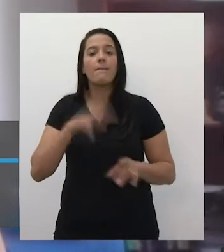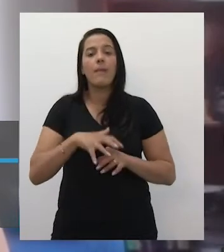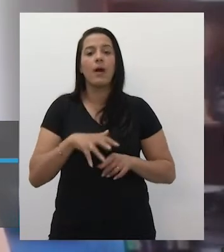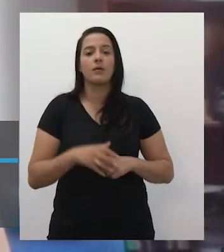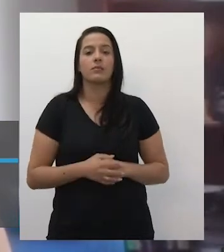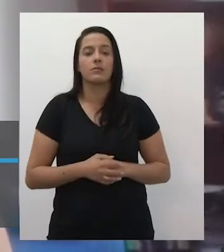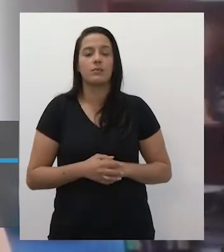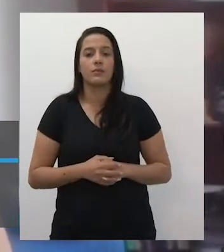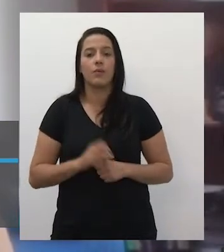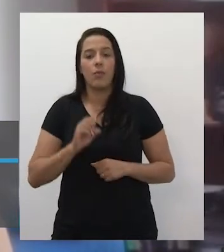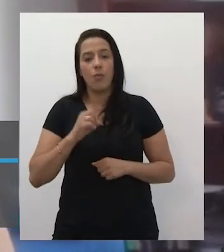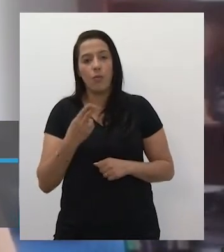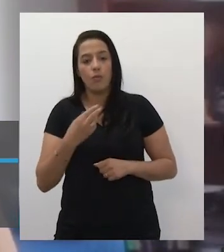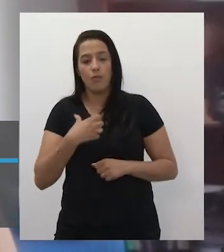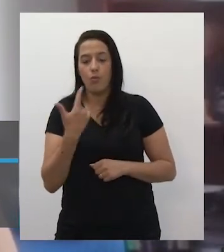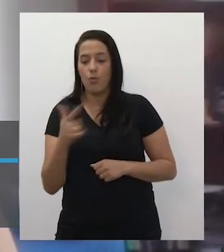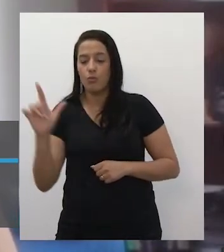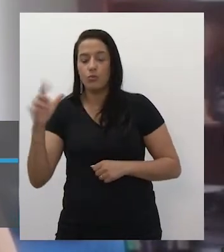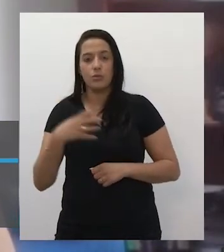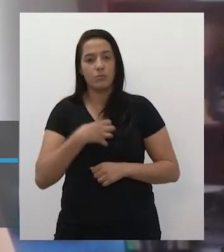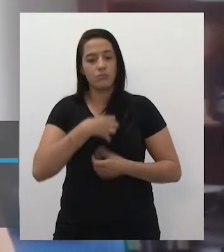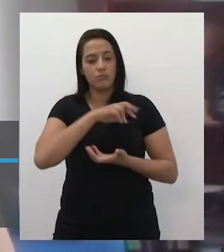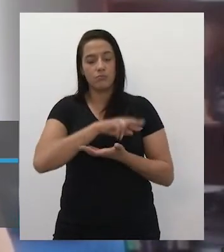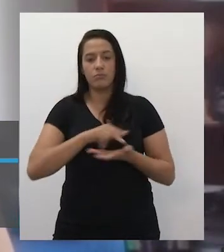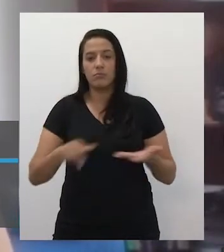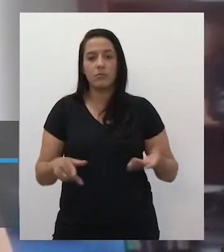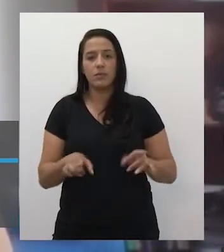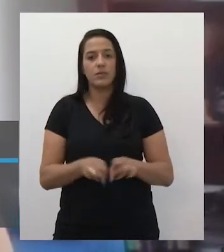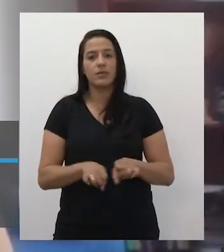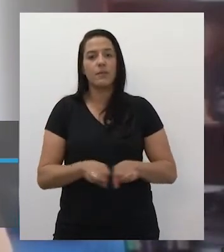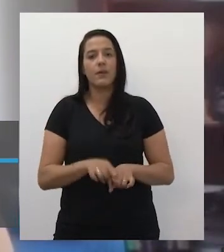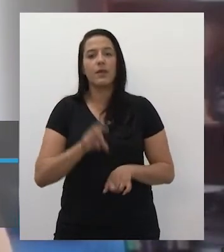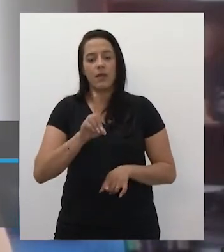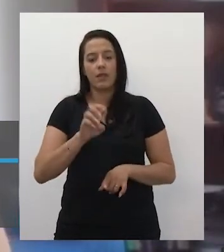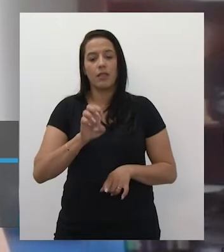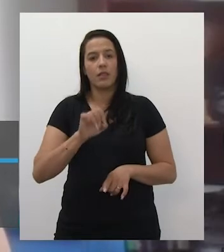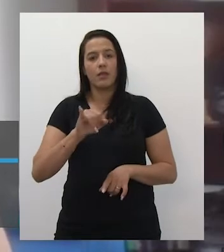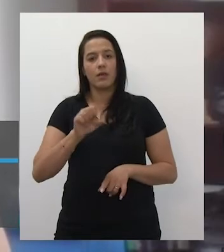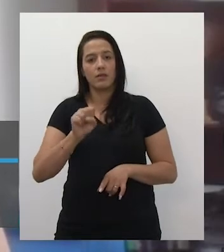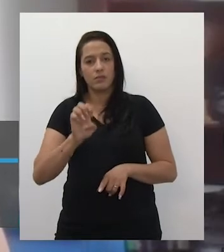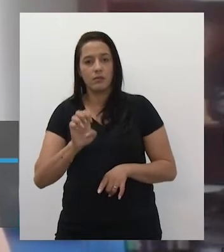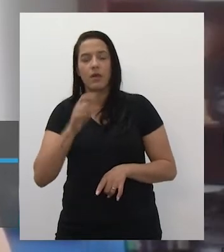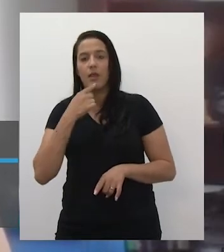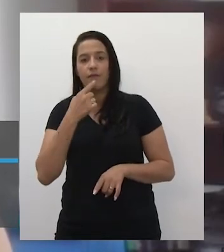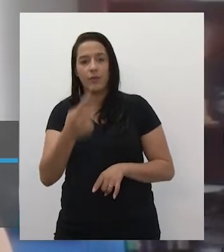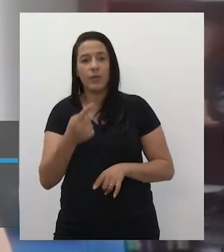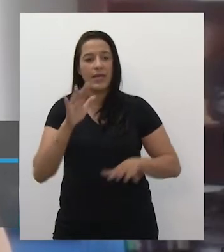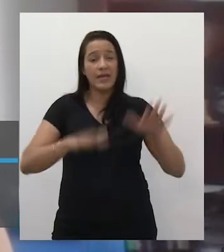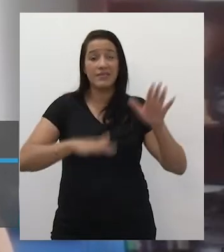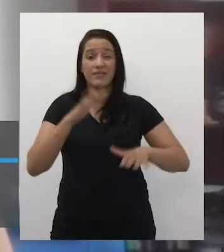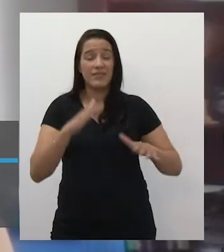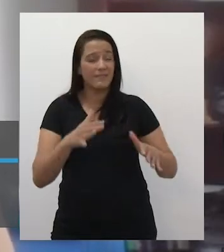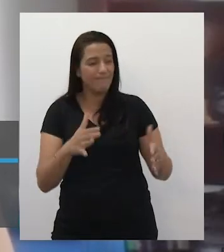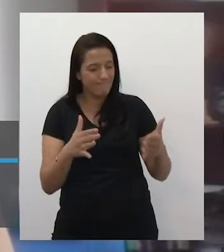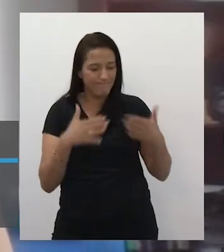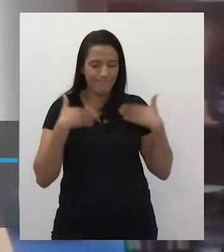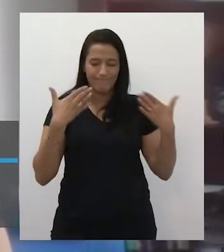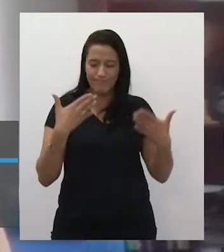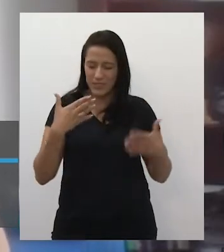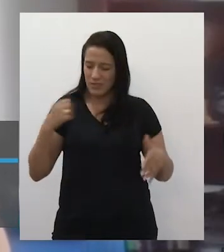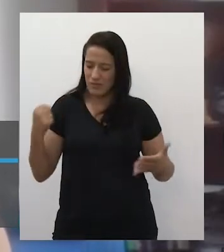delas, né? Para cada uma das macro, especialmente, mas elas são super relacionadas, né? Então, por exemplo, quando a gente